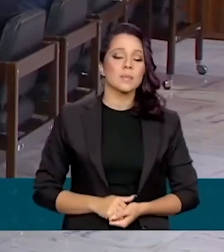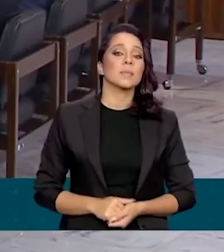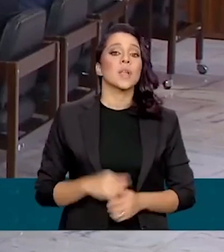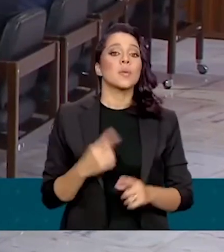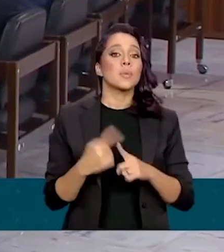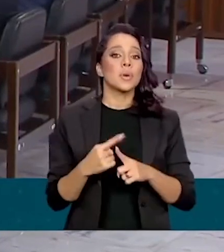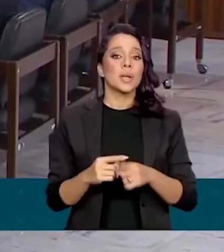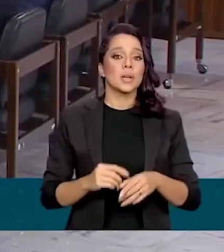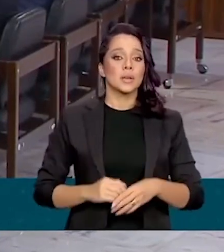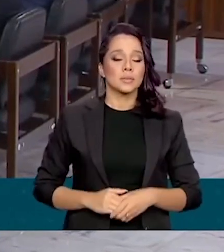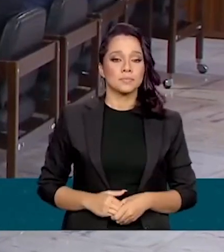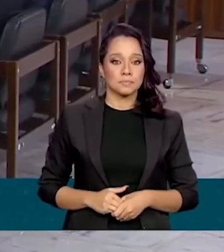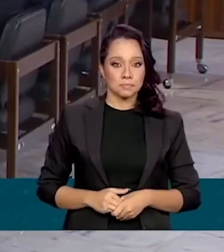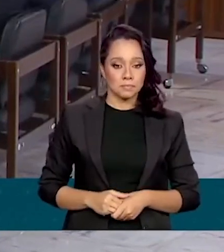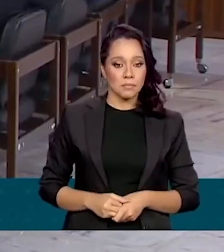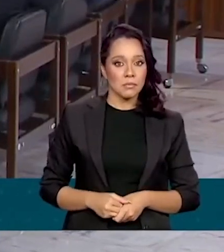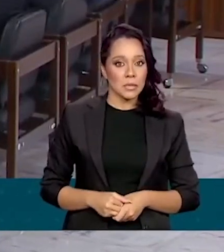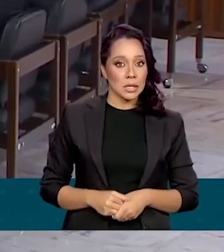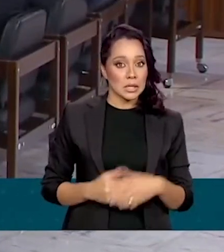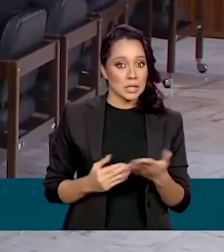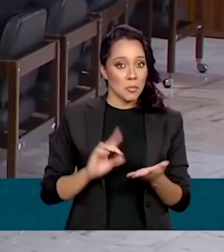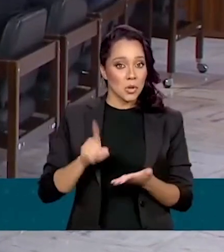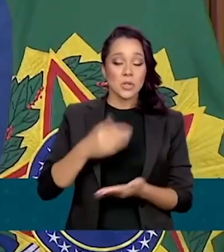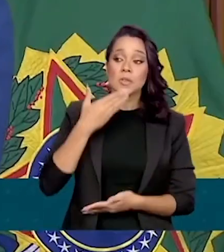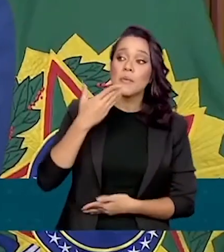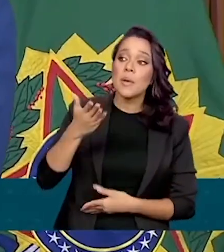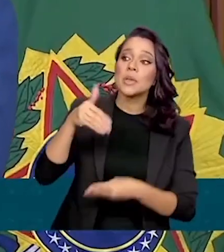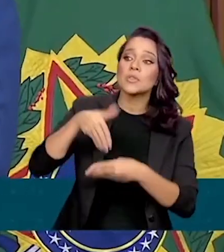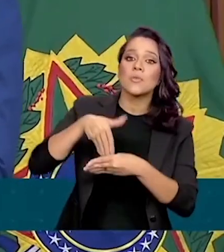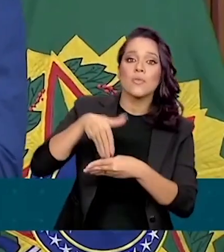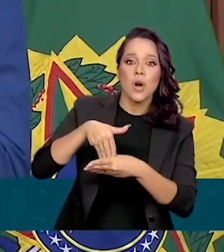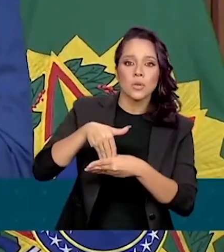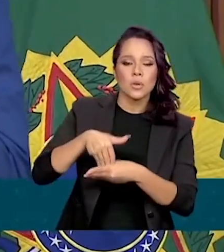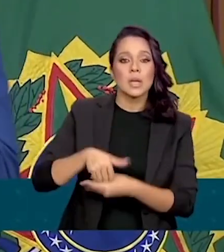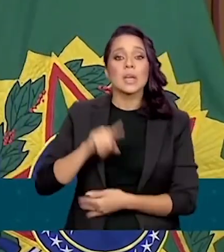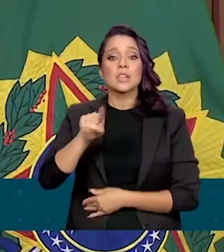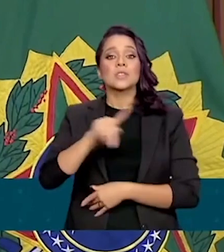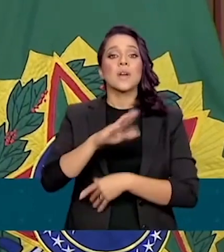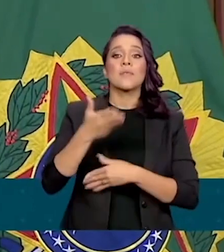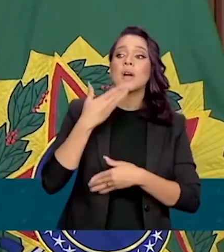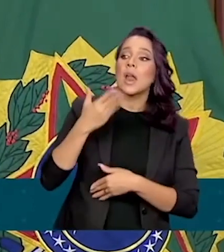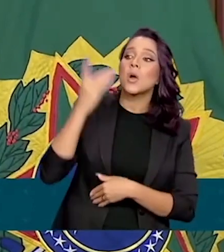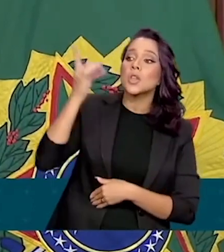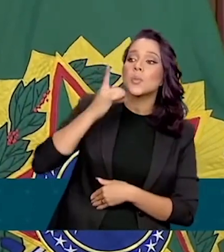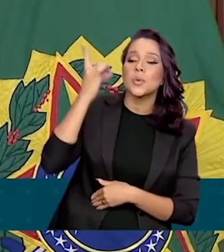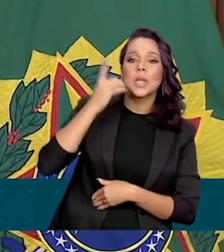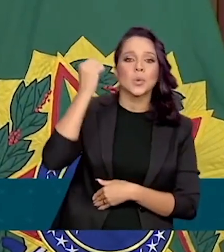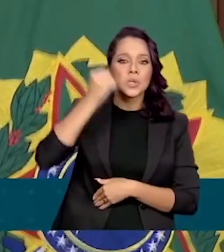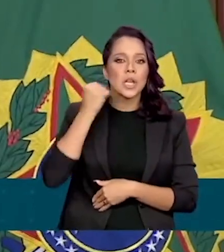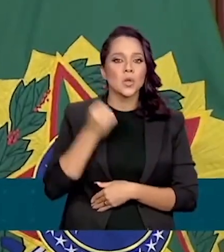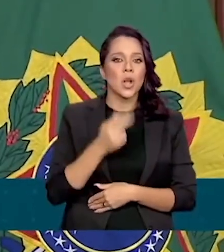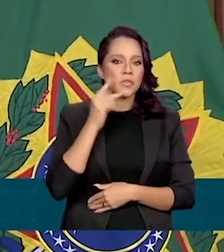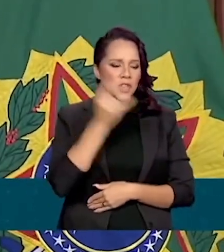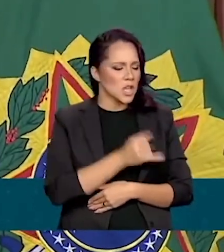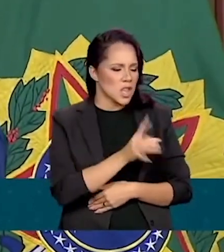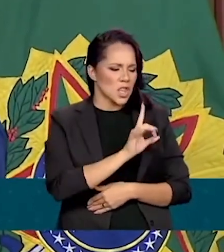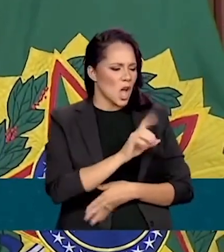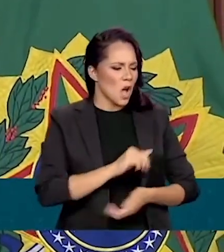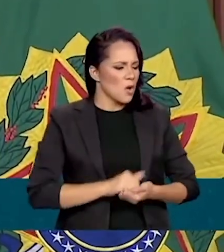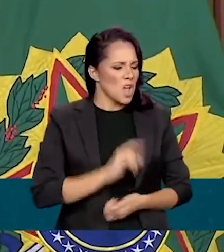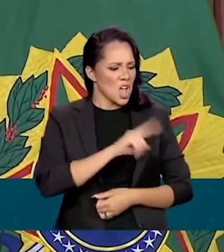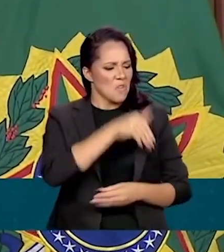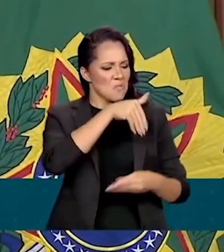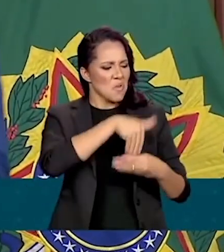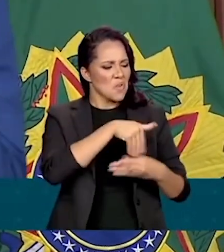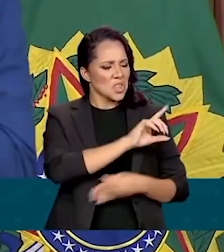Porque, senão, quando a gente vai pedir um voto, que a gente vai falar com o deputado ou com o senador e diz: não, eu